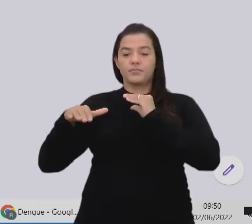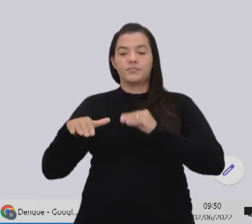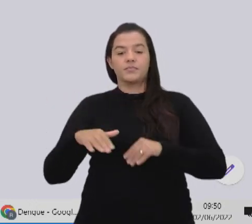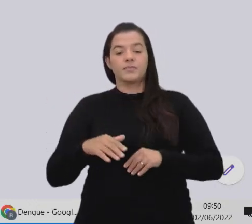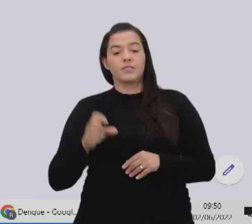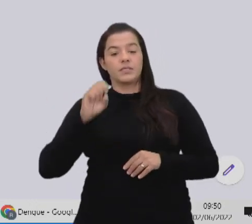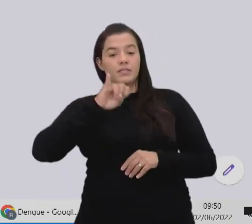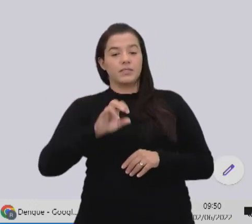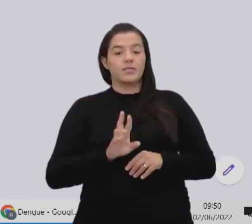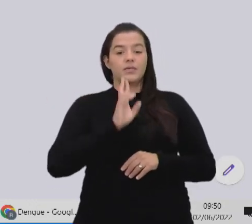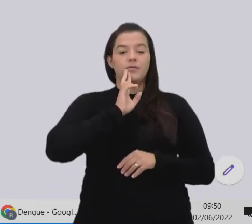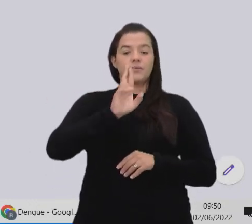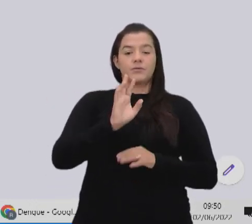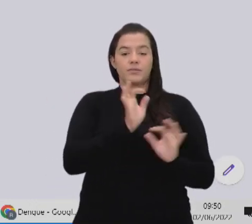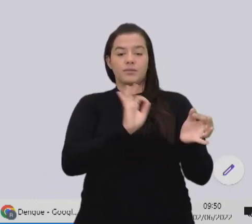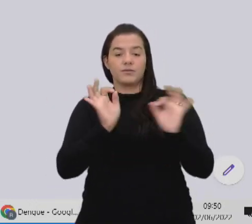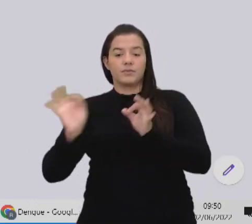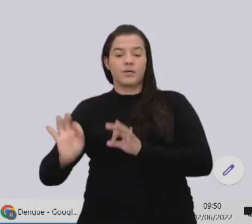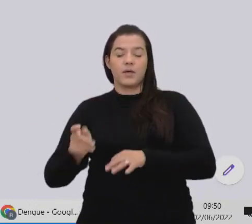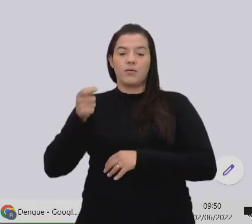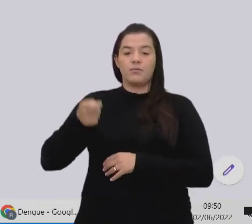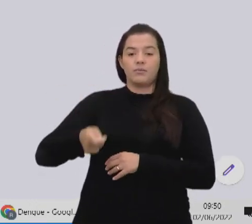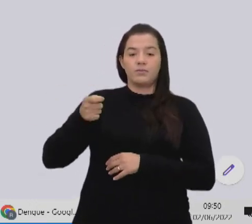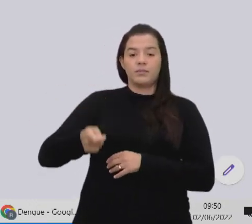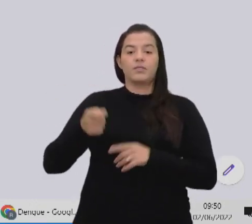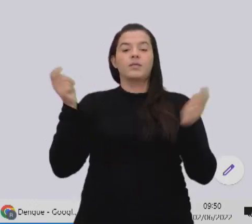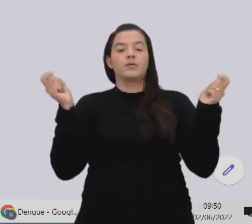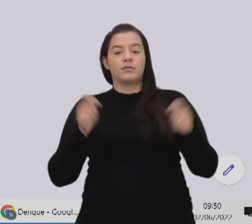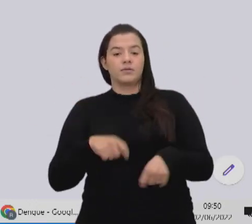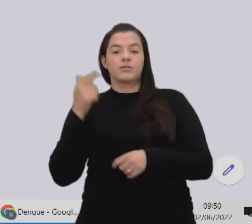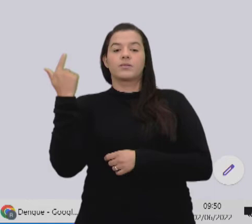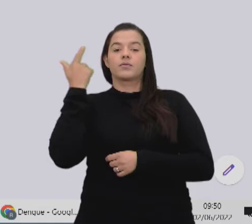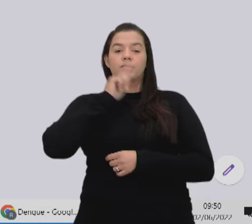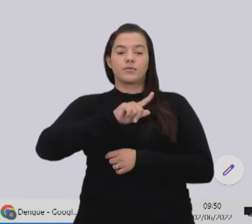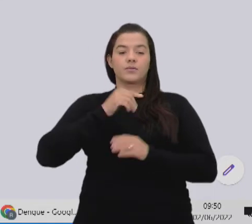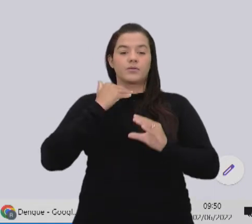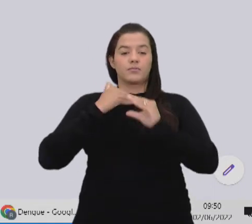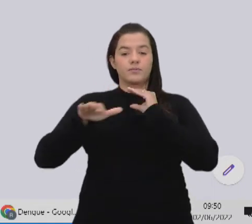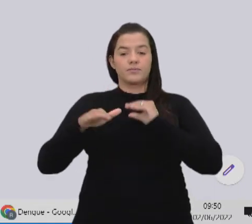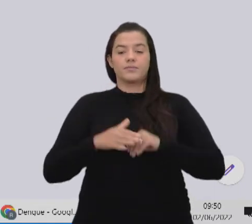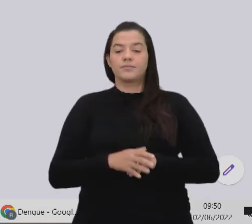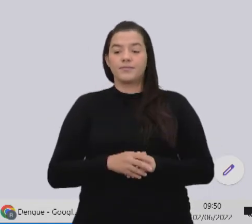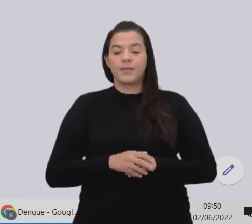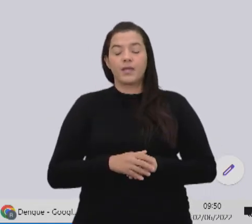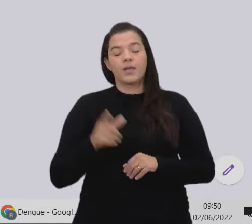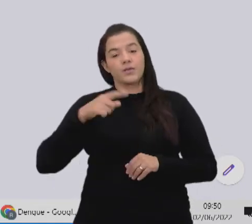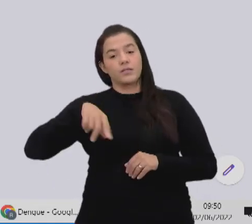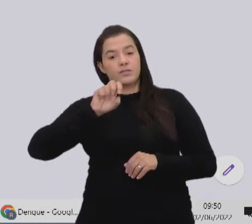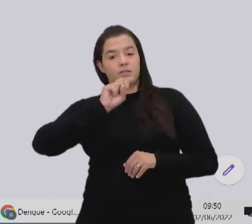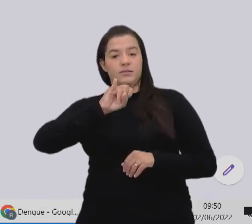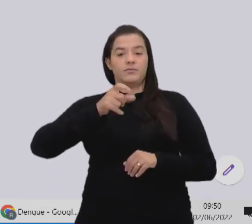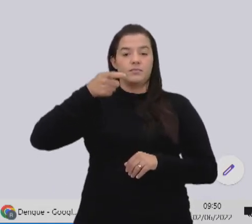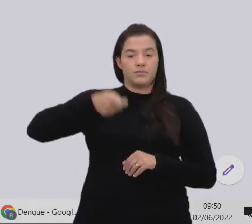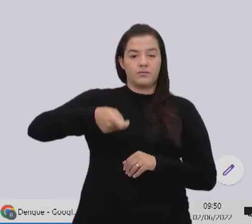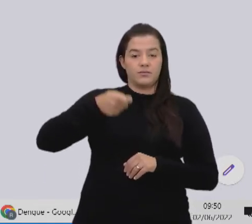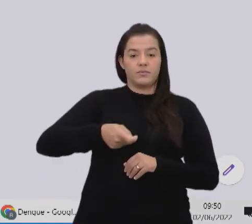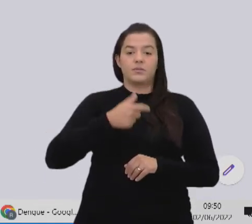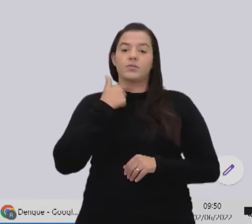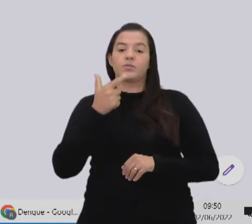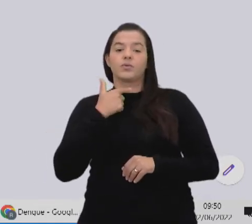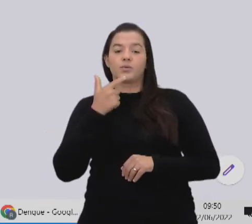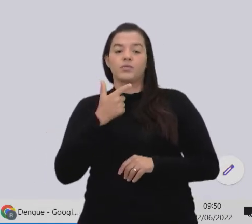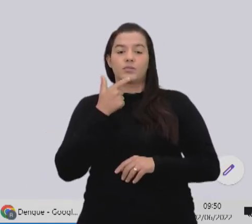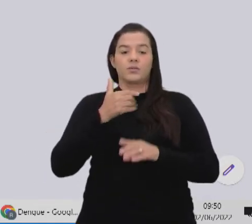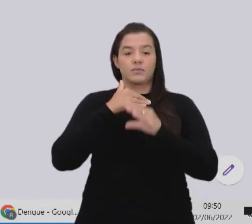Se ele não responder alguma, como eu não coloquei obrigatória, ele consegue enviar mesmo assim. Sim. Tá bom? Agora, se você colocar obrigatória, ele não consegue